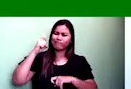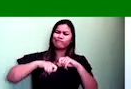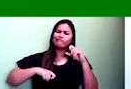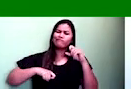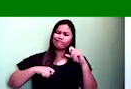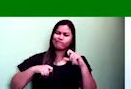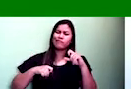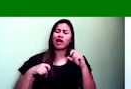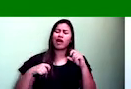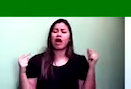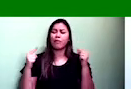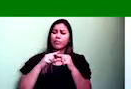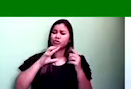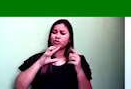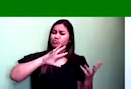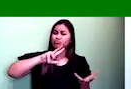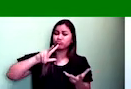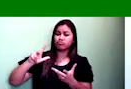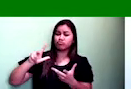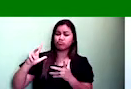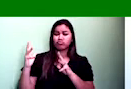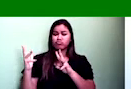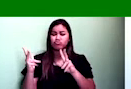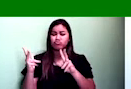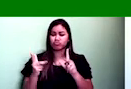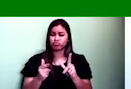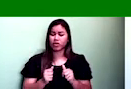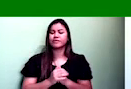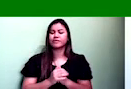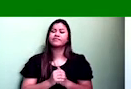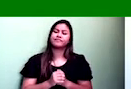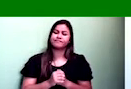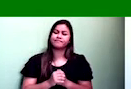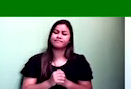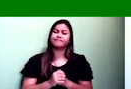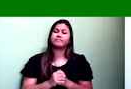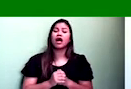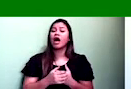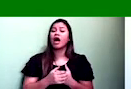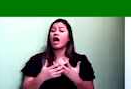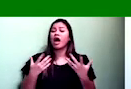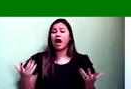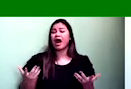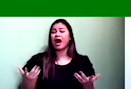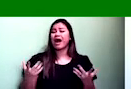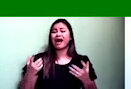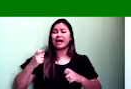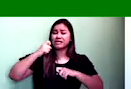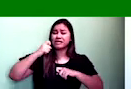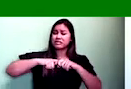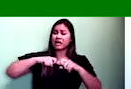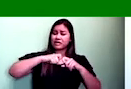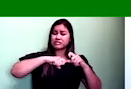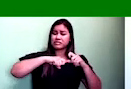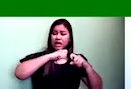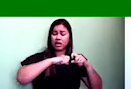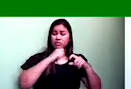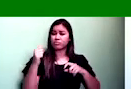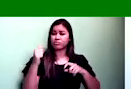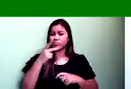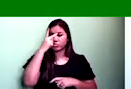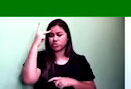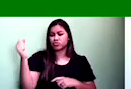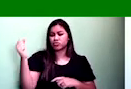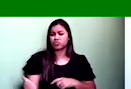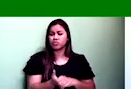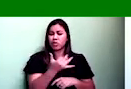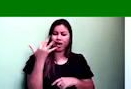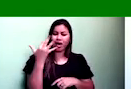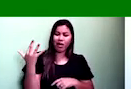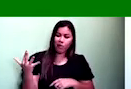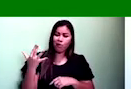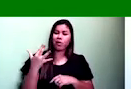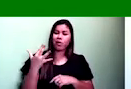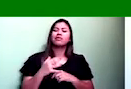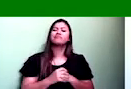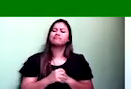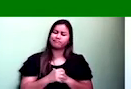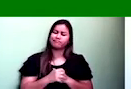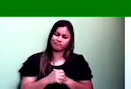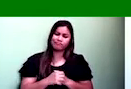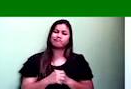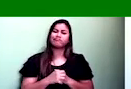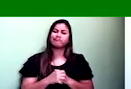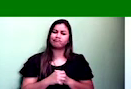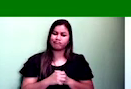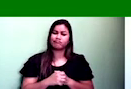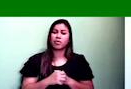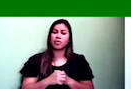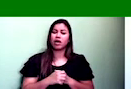relação no mundo inteiro. Relações sexuais com um número cada vez maior de parceiros, maior número absoluto de